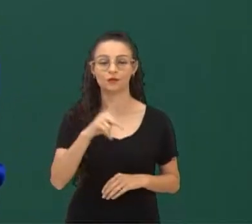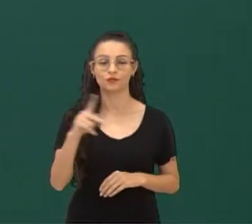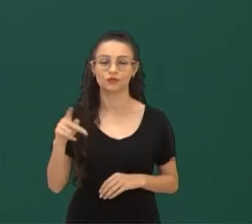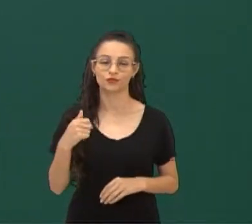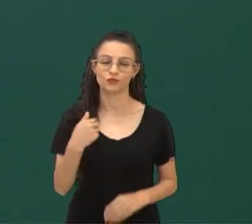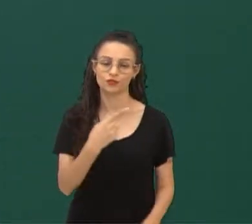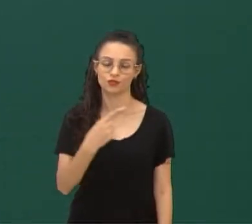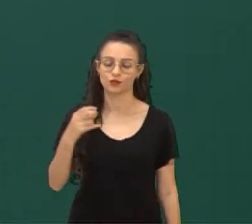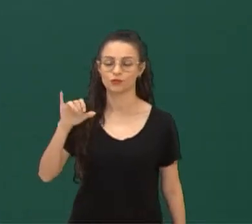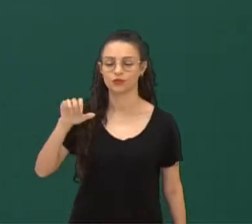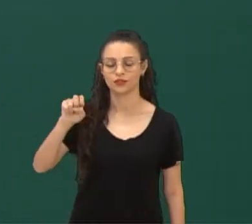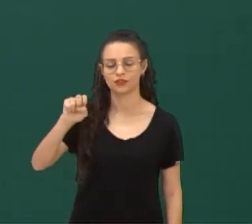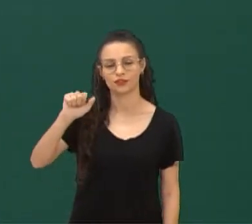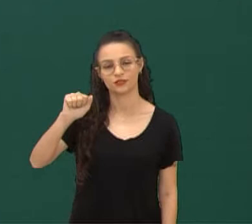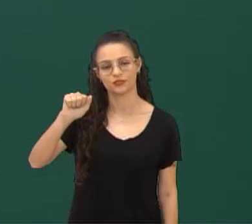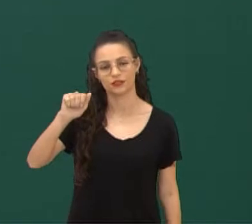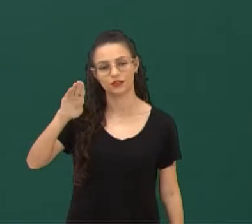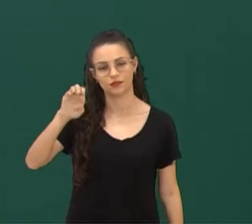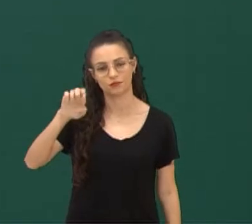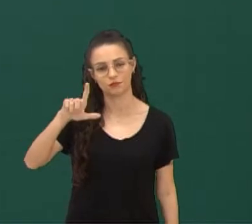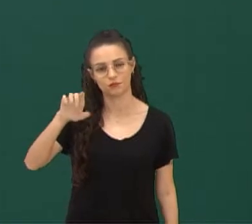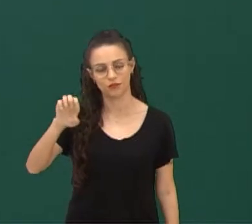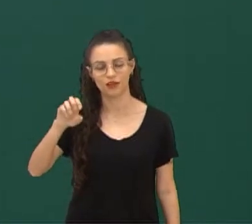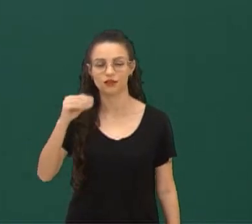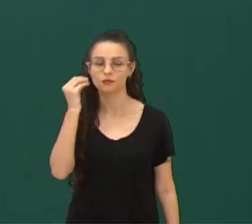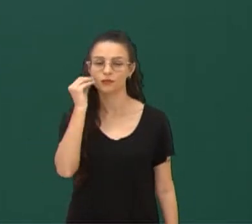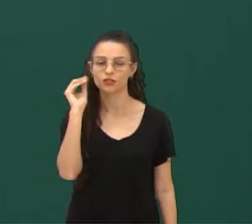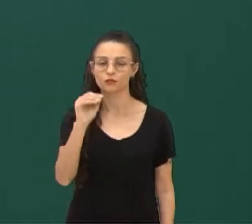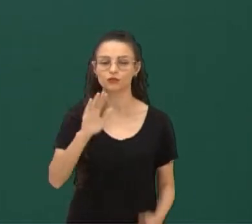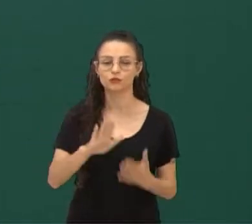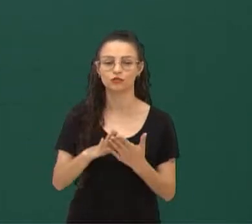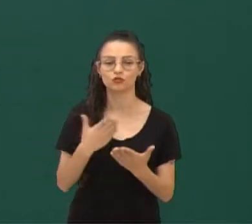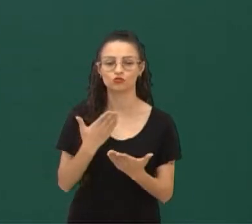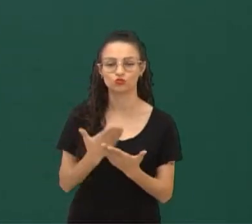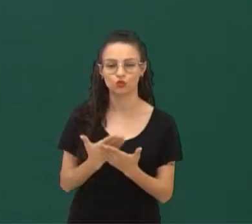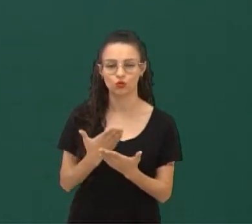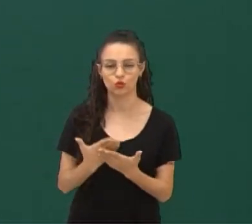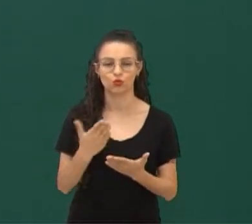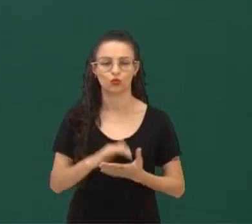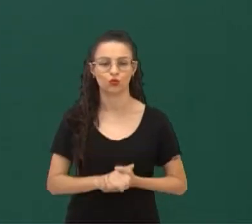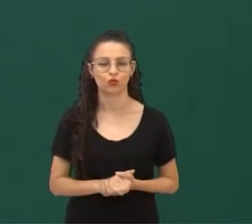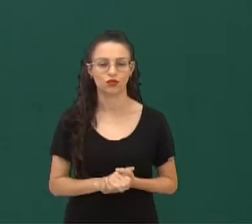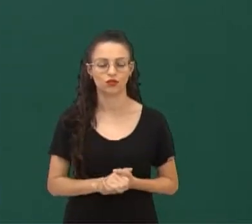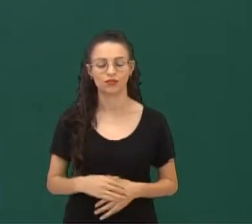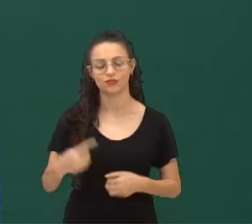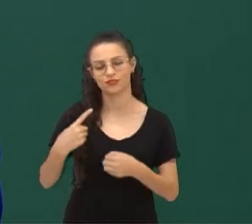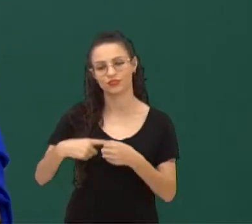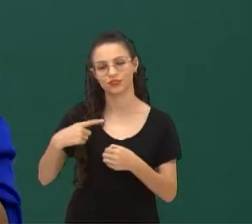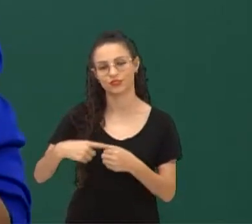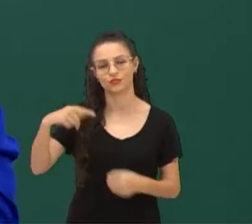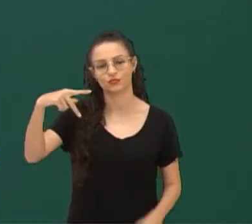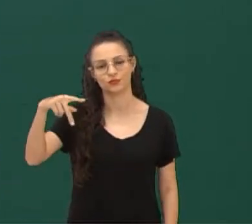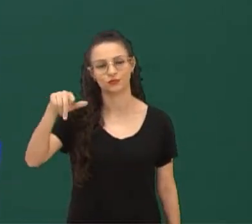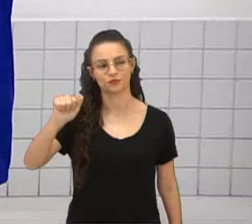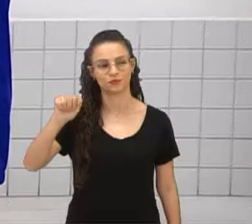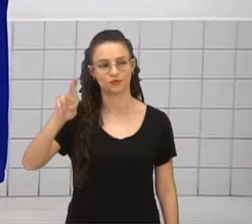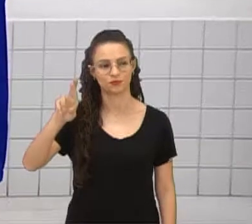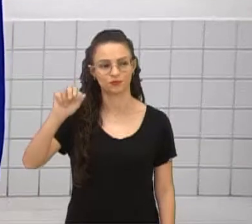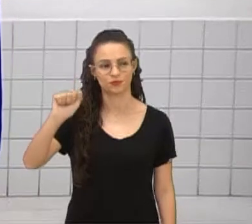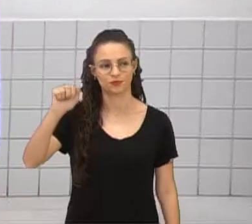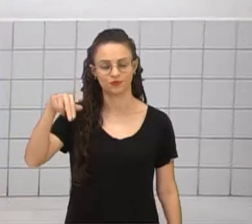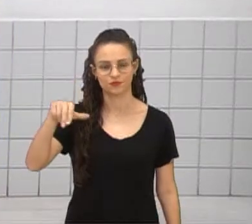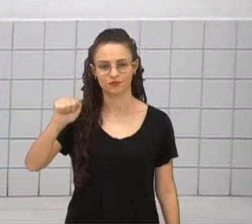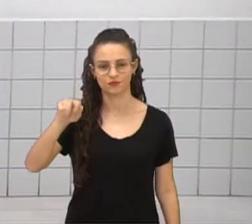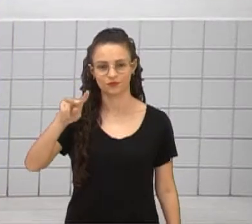name is Isabella sempre quis tomar o Dr Marins Alves de Camargo de Paranavaí um beijo pra galera e da